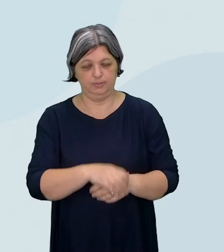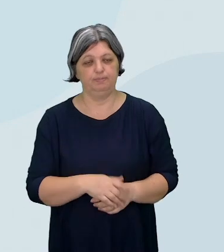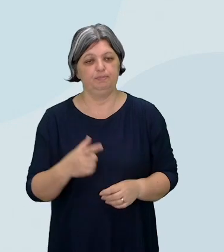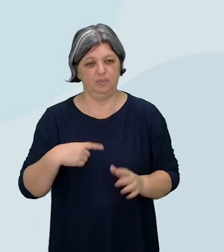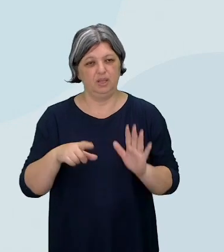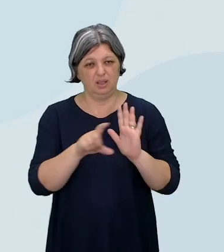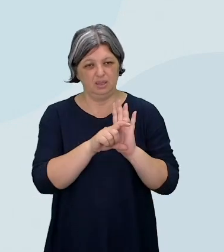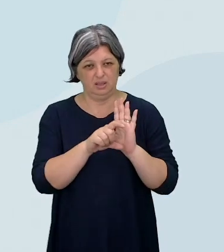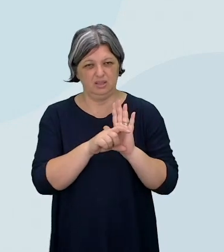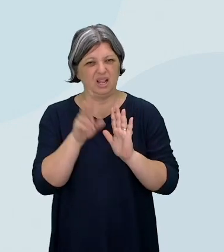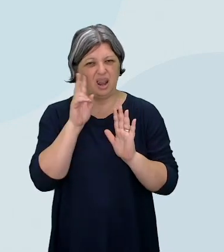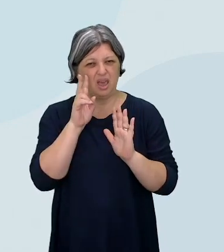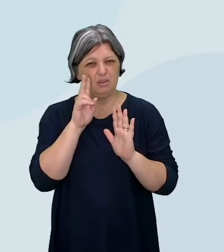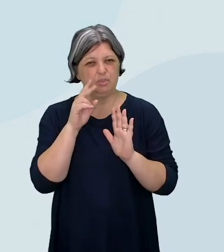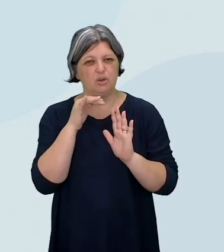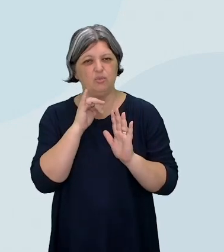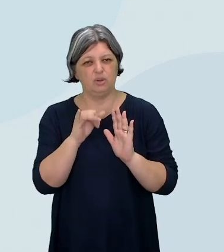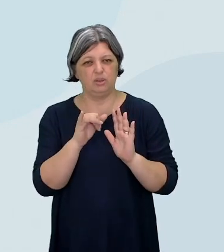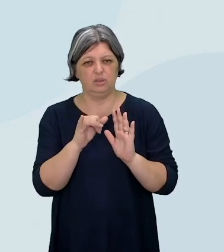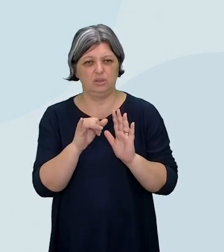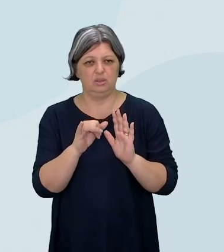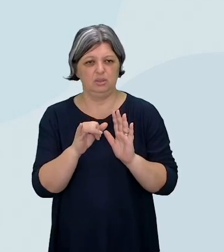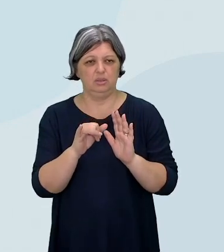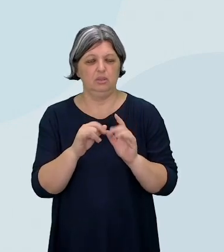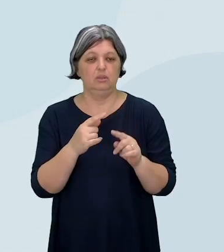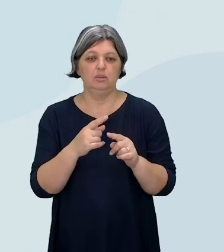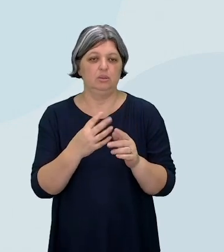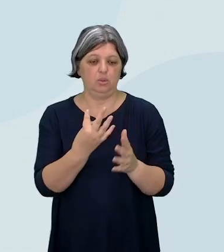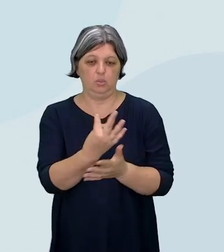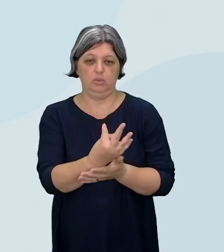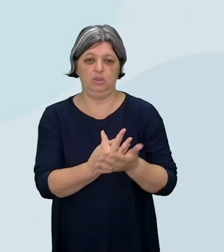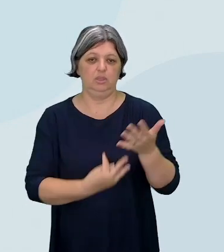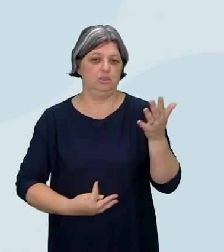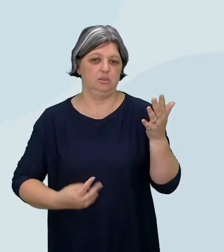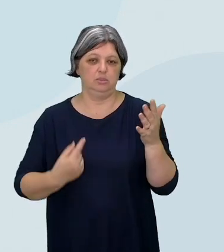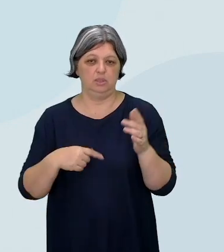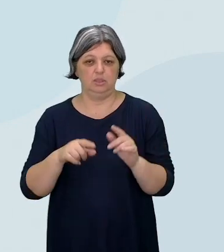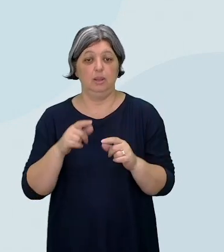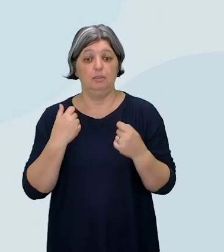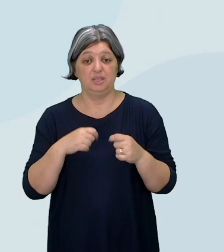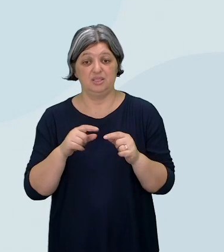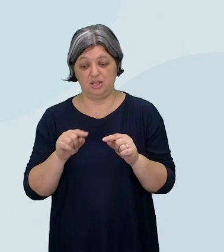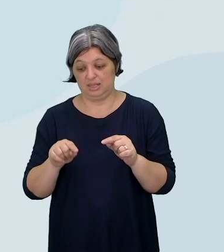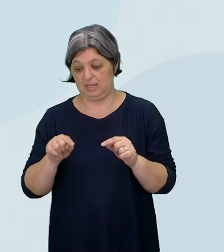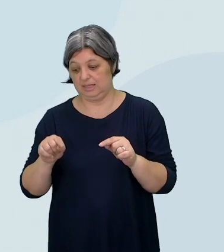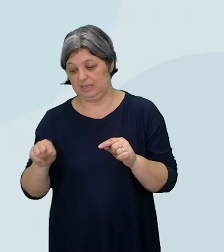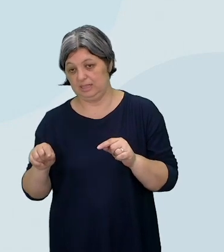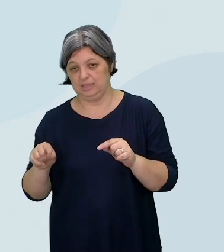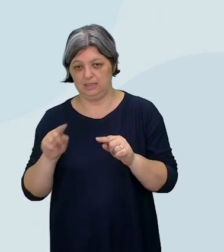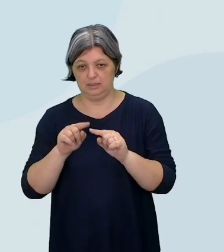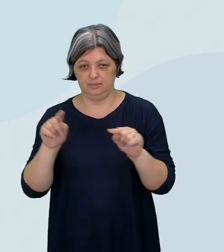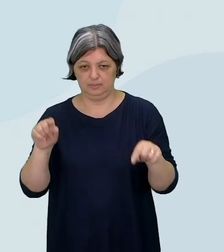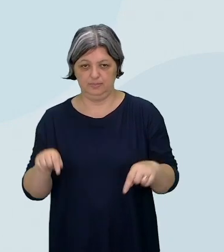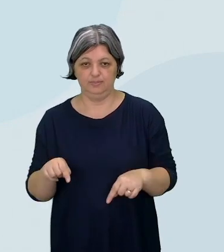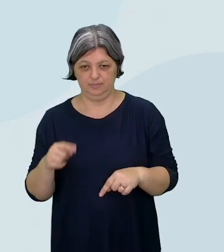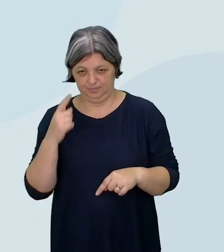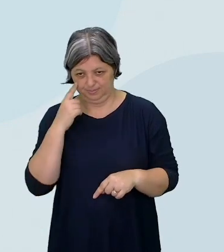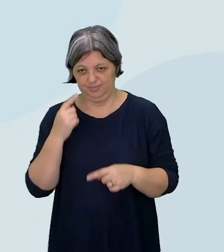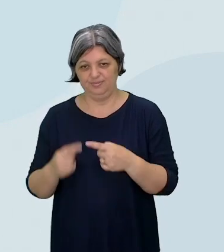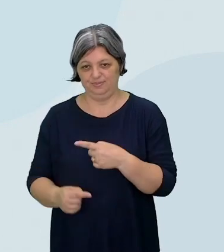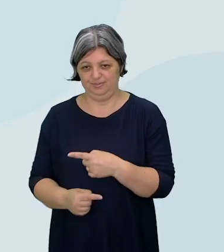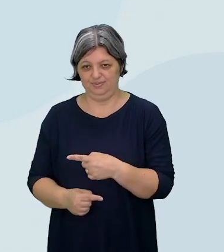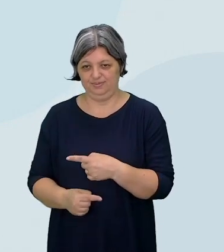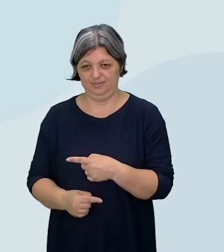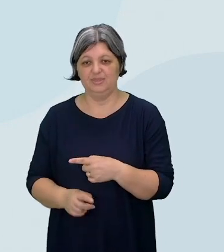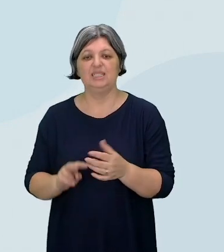do texto. Lembra que eu falei para vocês? Eu não coloquei o texto inteiro. Então, eu tive que colocar aqui essas chaves com 3 pontinhos, que quer